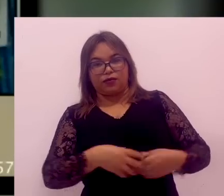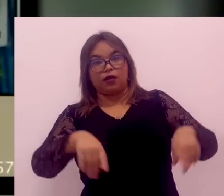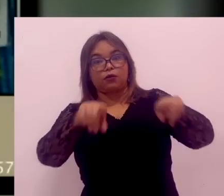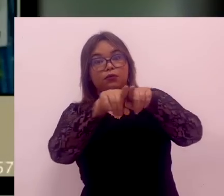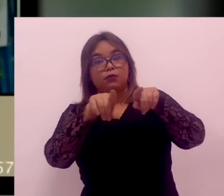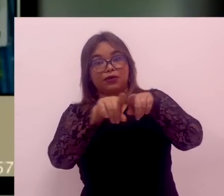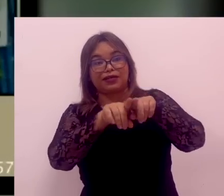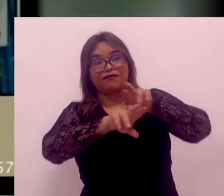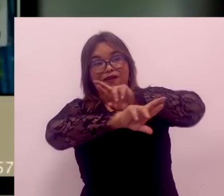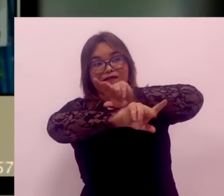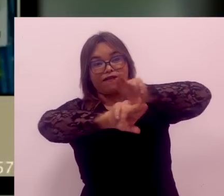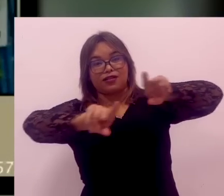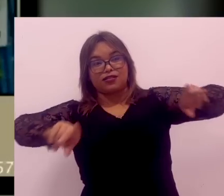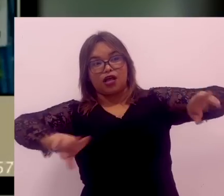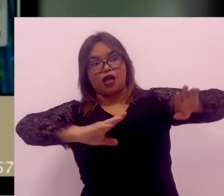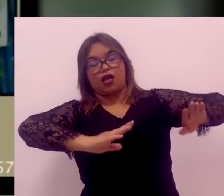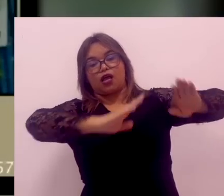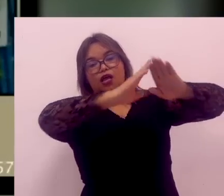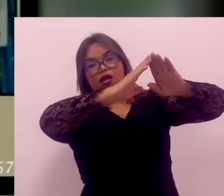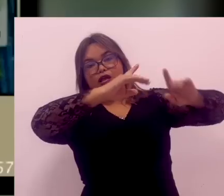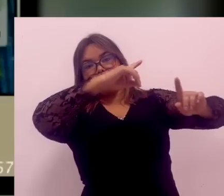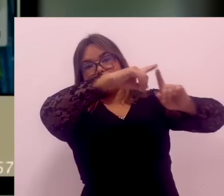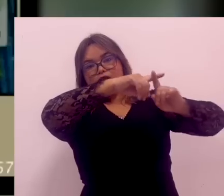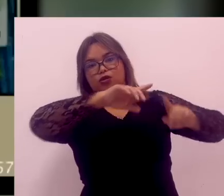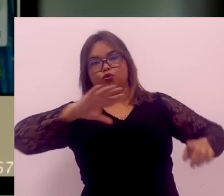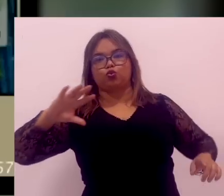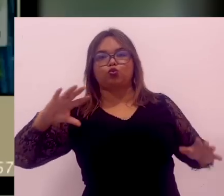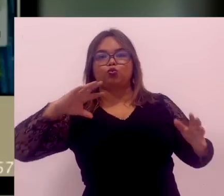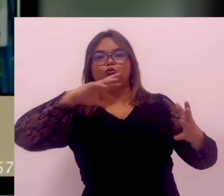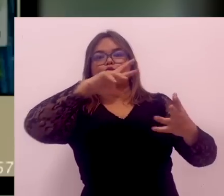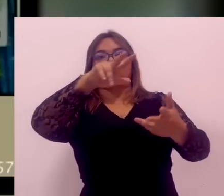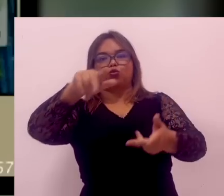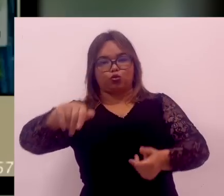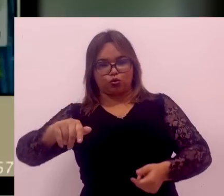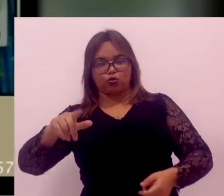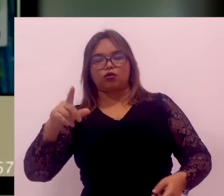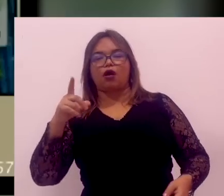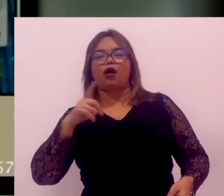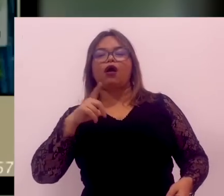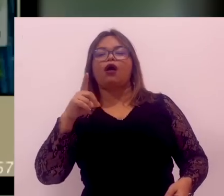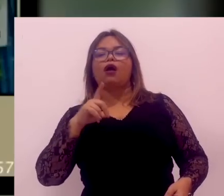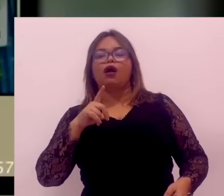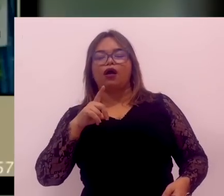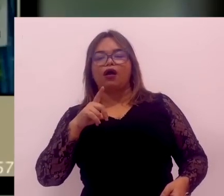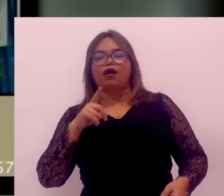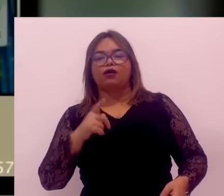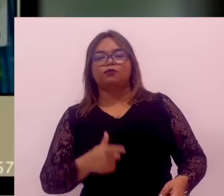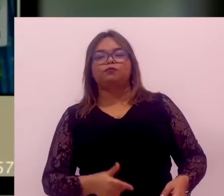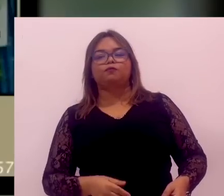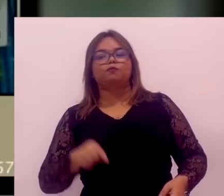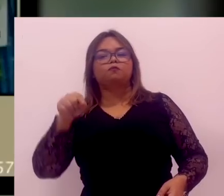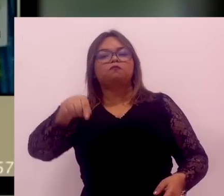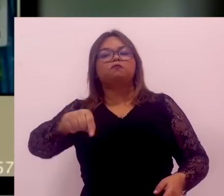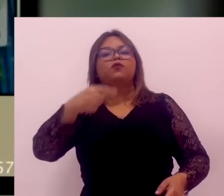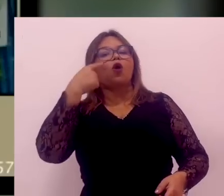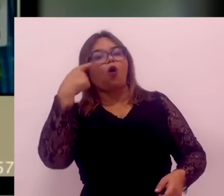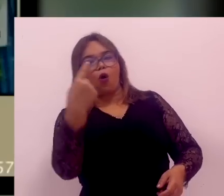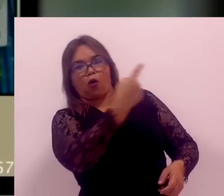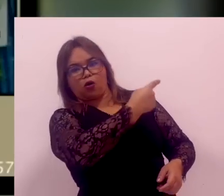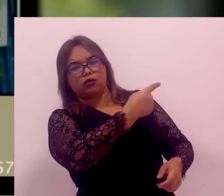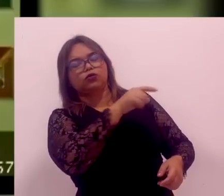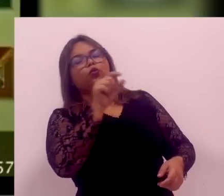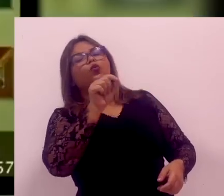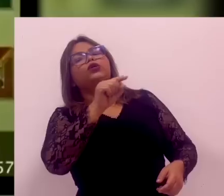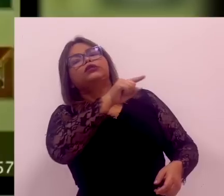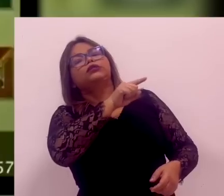está sendo restaurada. Mas quem a restauraria? O nome da companhia é Air. Mas o que isso nos diz? Que tipo de companhia